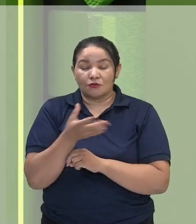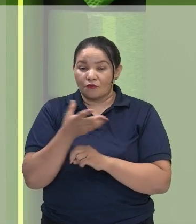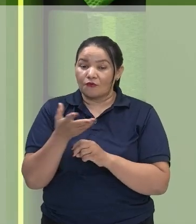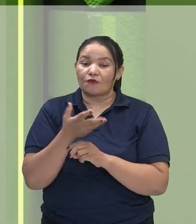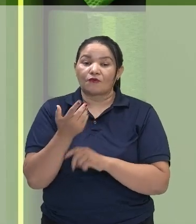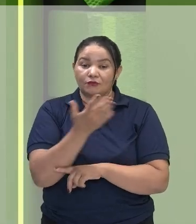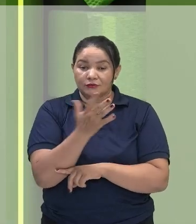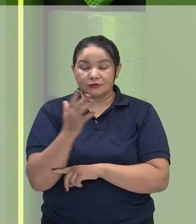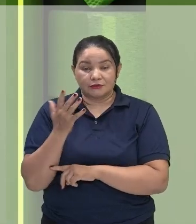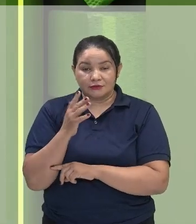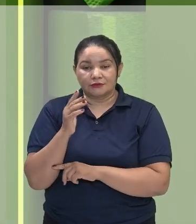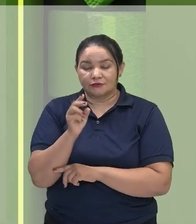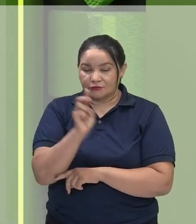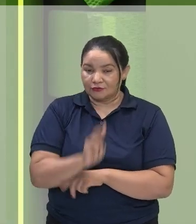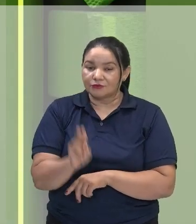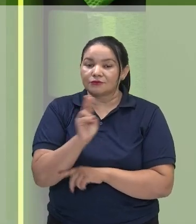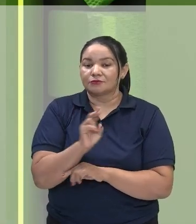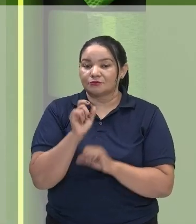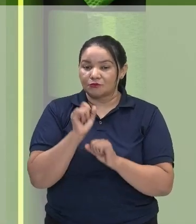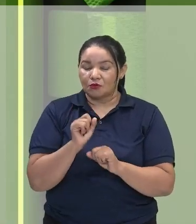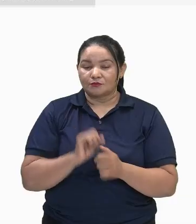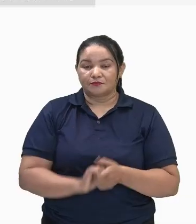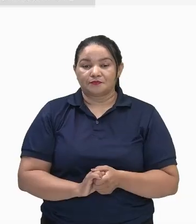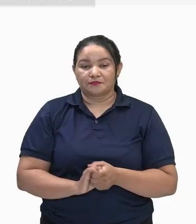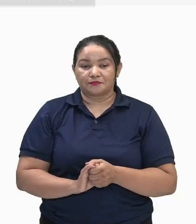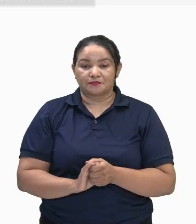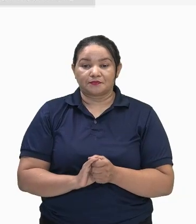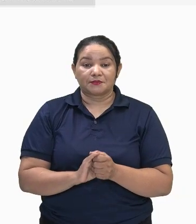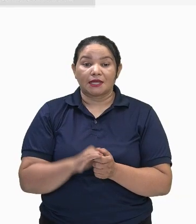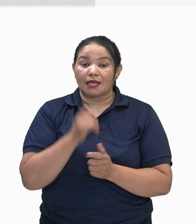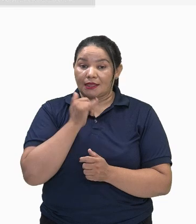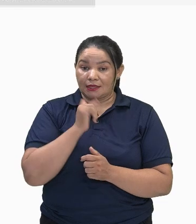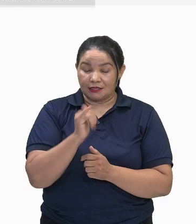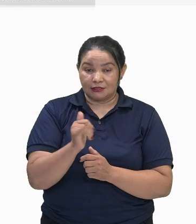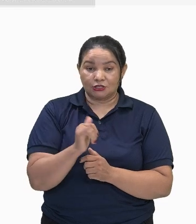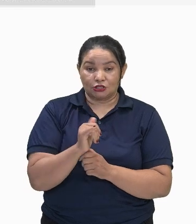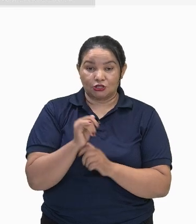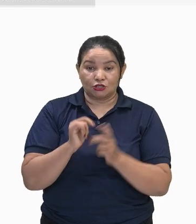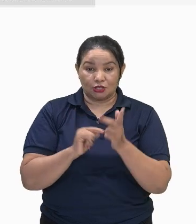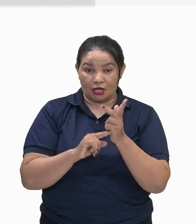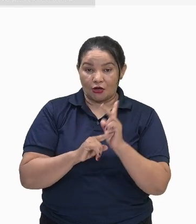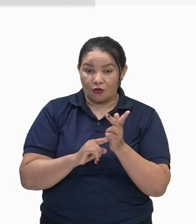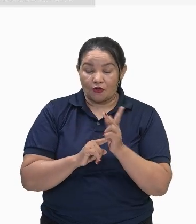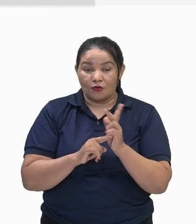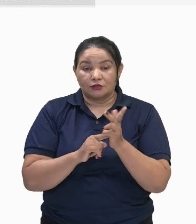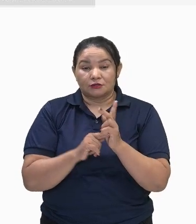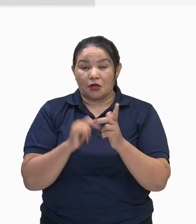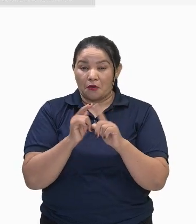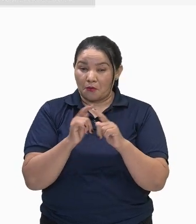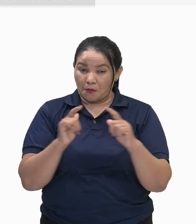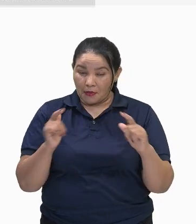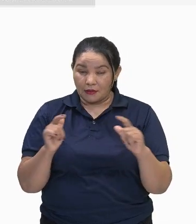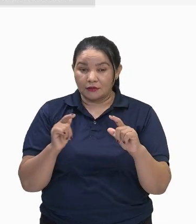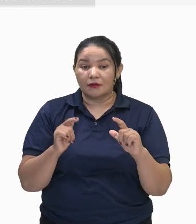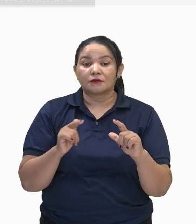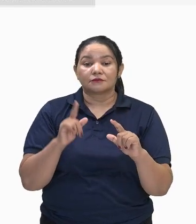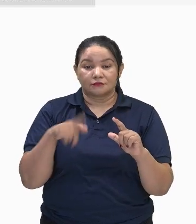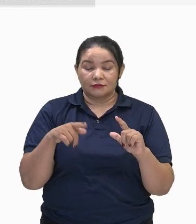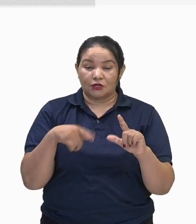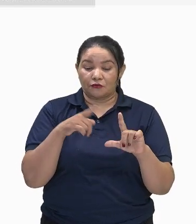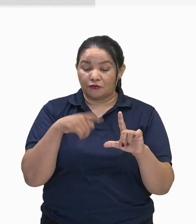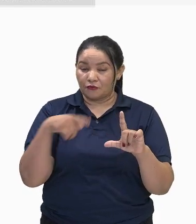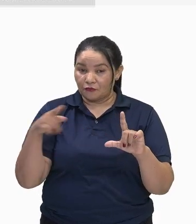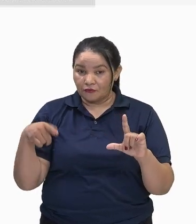tá? Bom, a gente vai ver que a energia eólica no Brasil, né, tem crescido, conforme a gente viu lá no nosso gráfico. Ao todo,